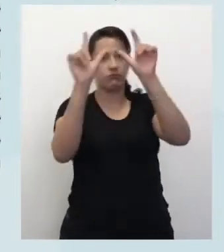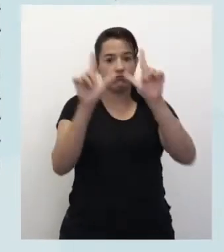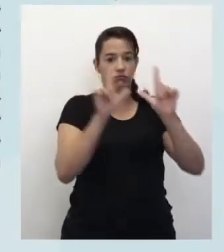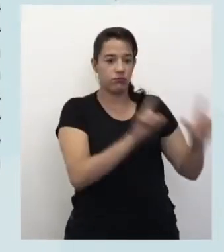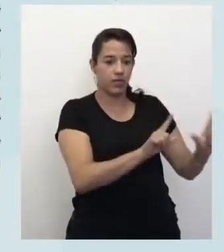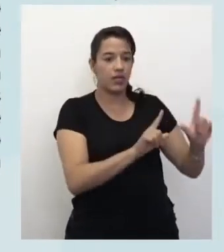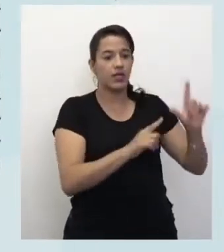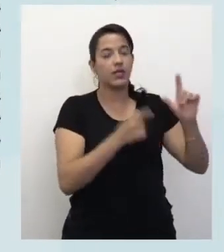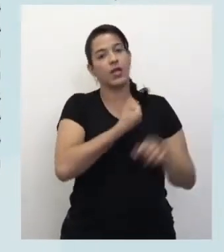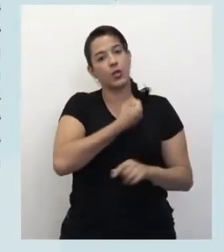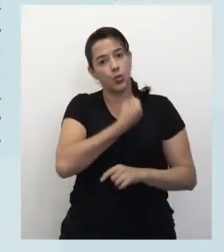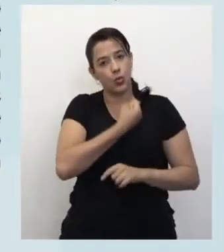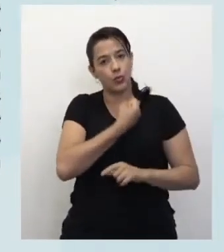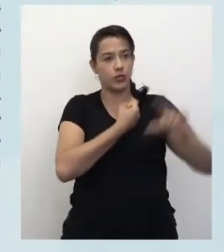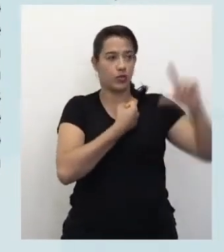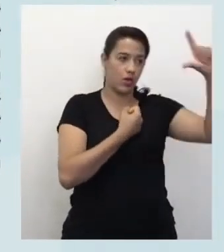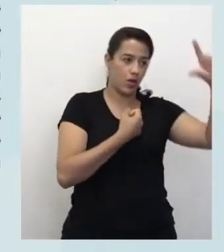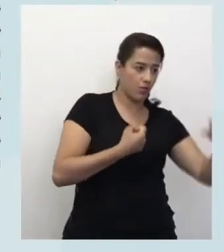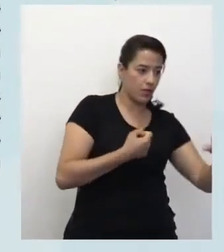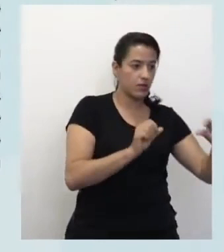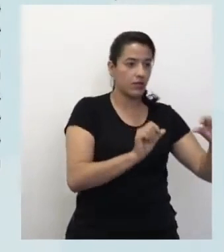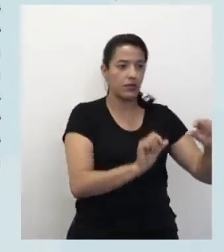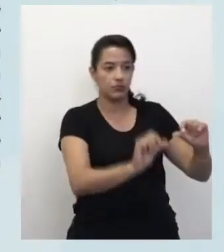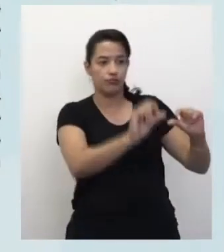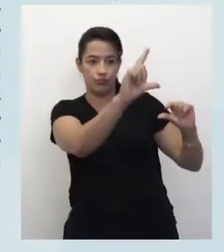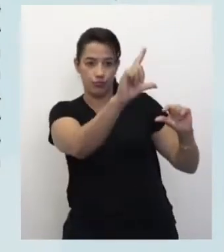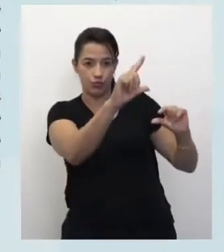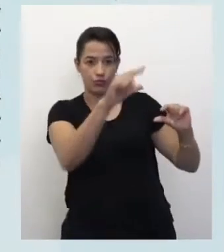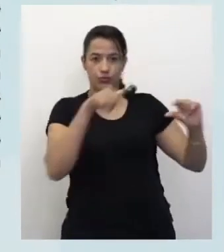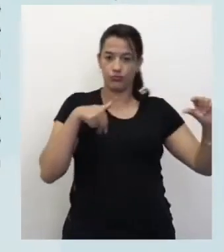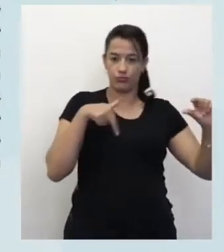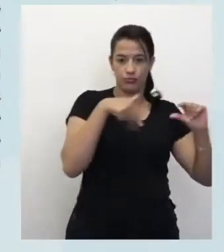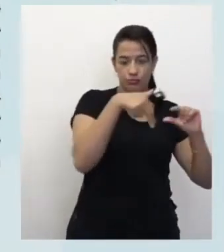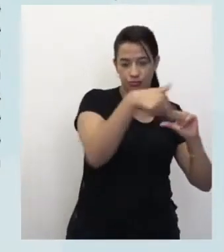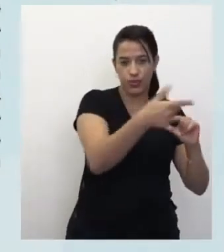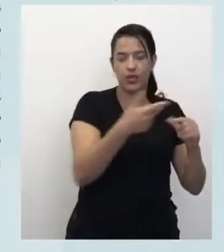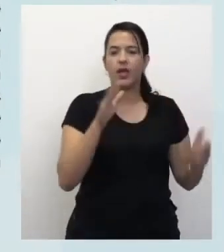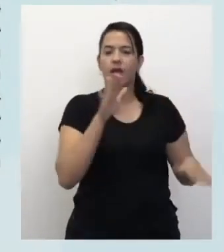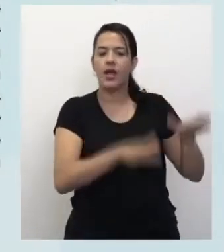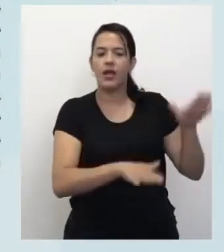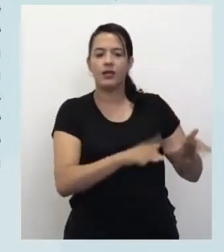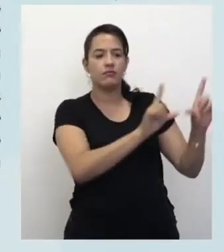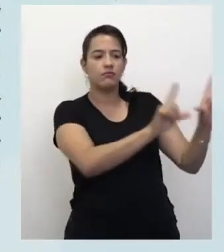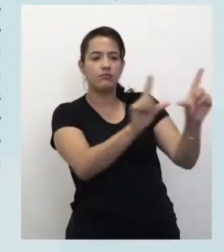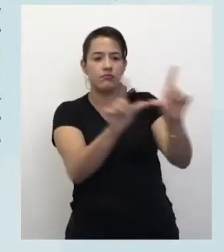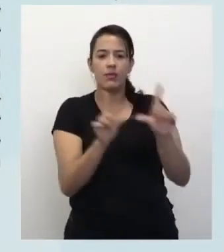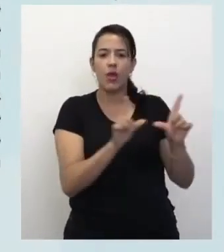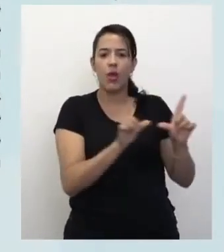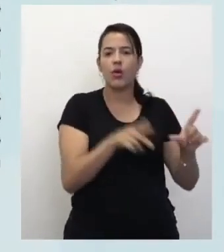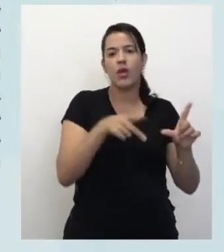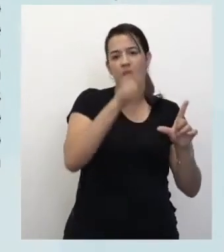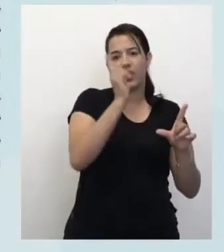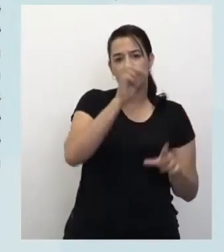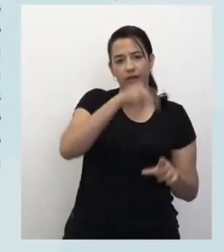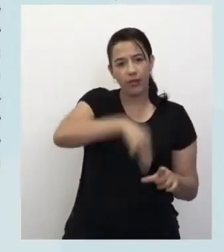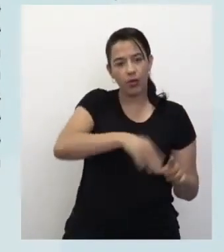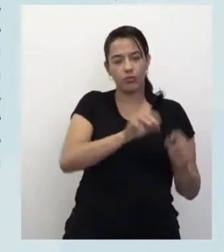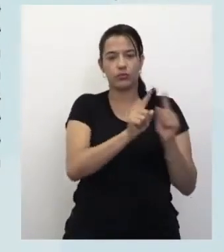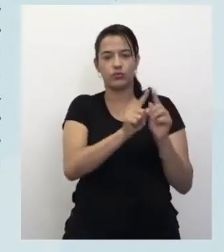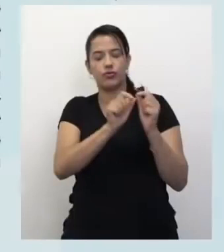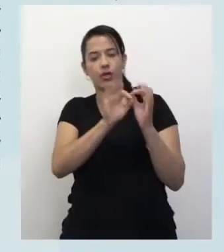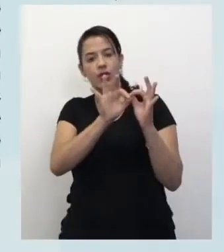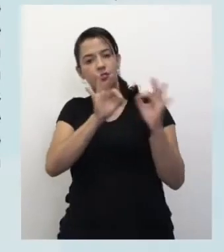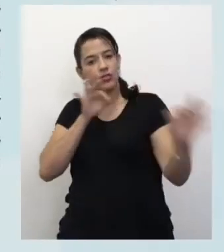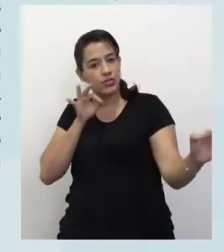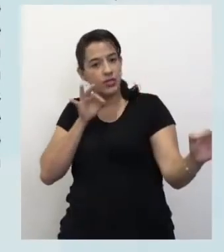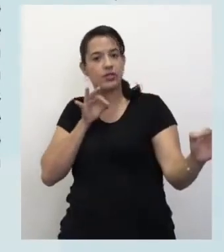ou diminuem quando nos deslocamos nelas. Elas são denominadas marcos quilométricos e indicam a distância em